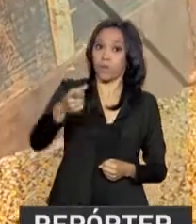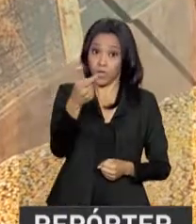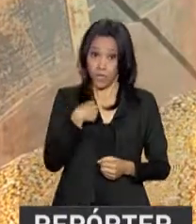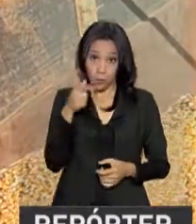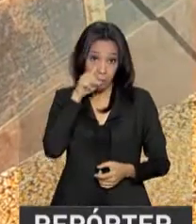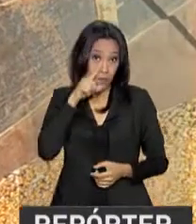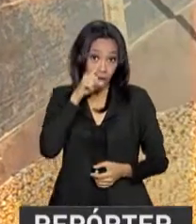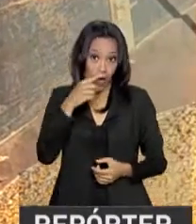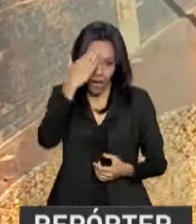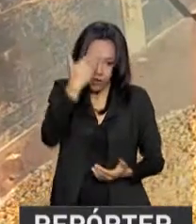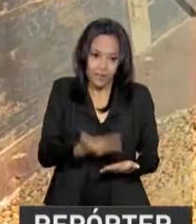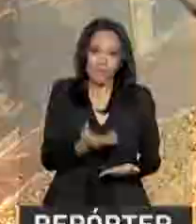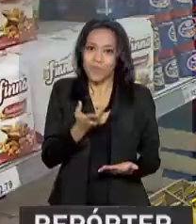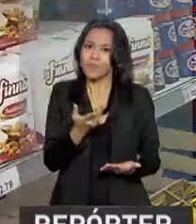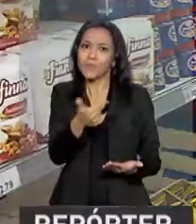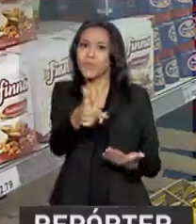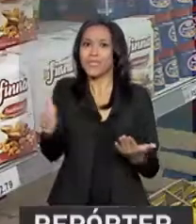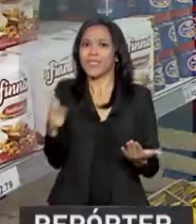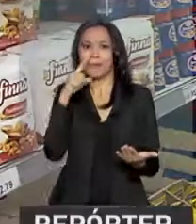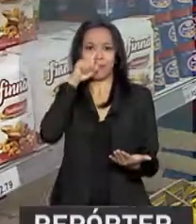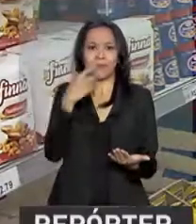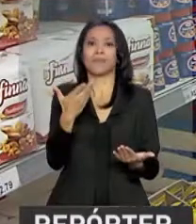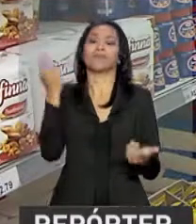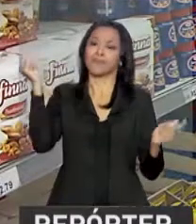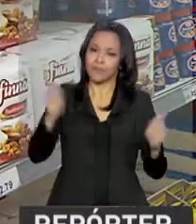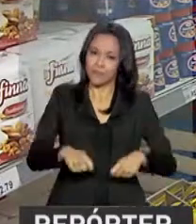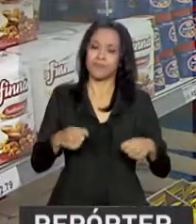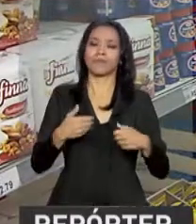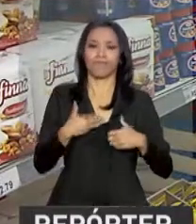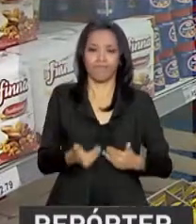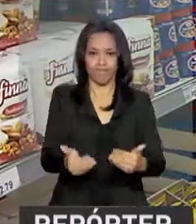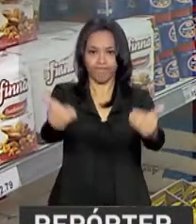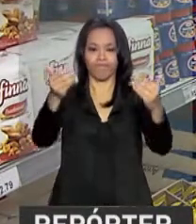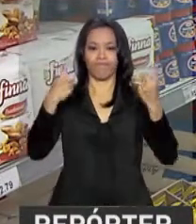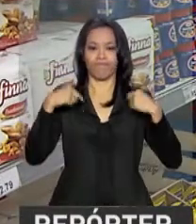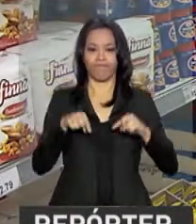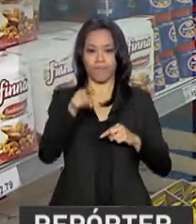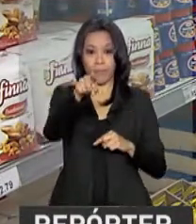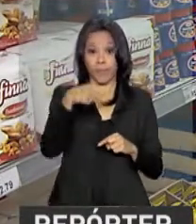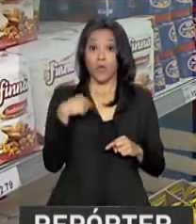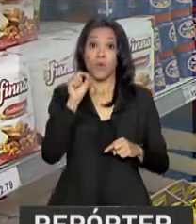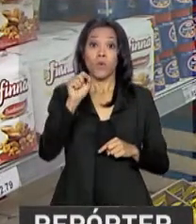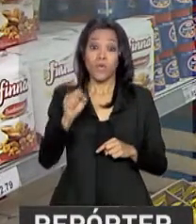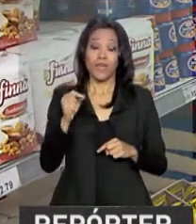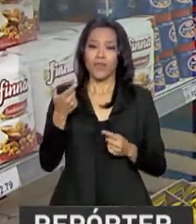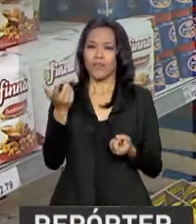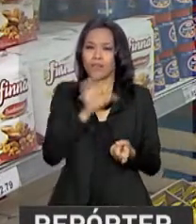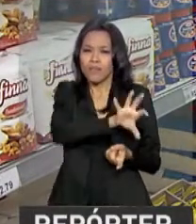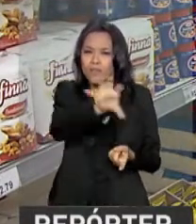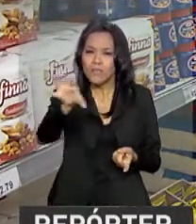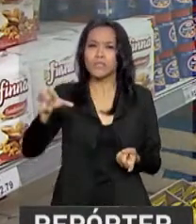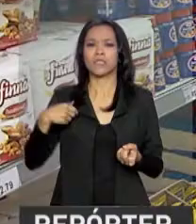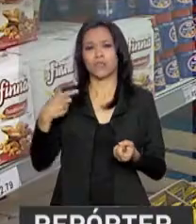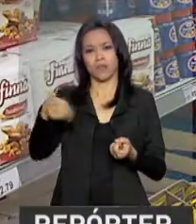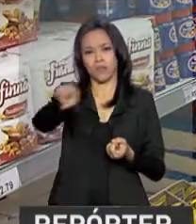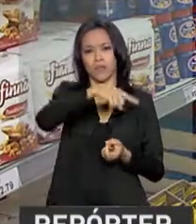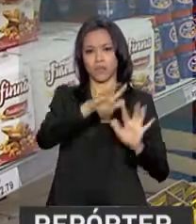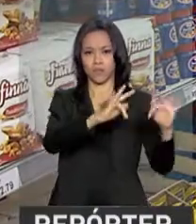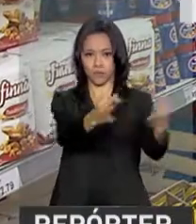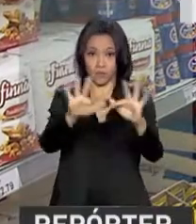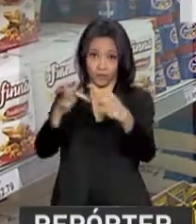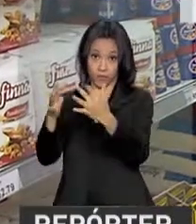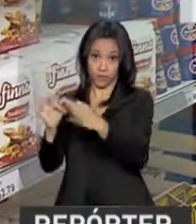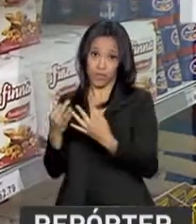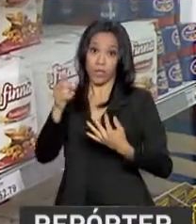Brasil despencou. Um dos indicadores que mais afeta a vida e o bolso dos brasileiros, a inflação acumulava